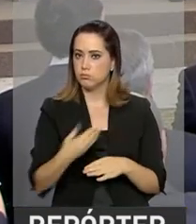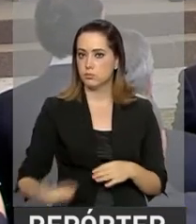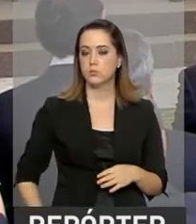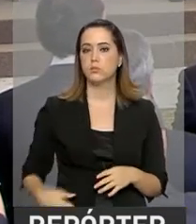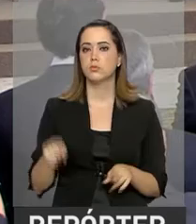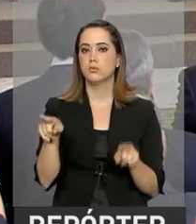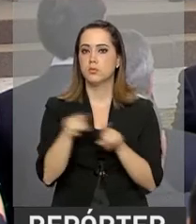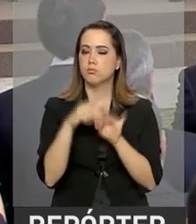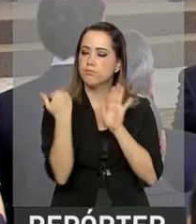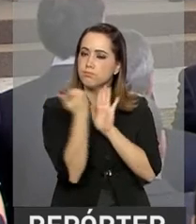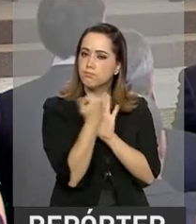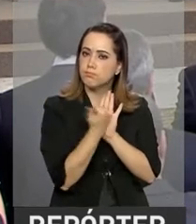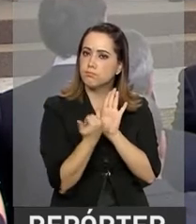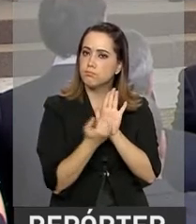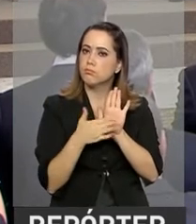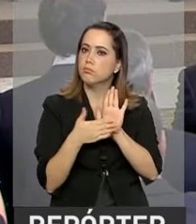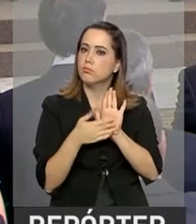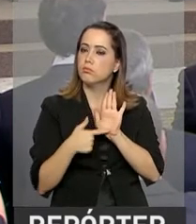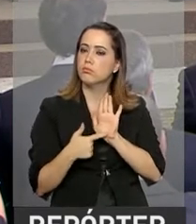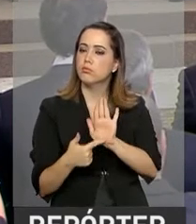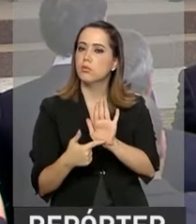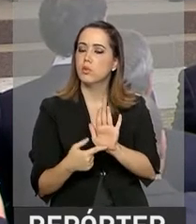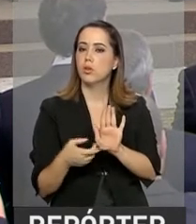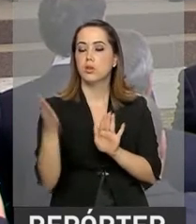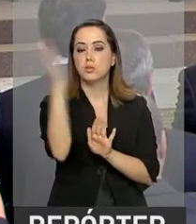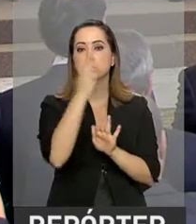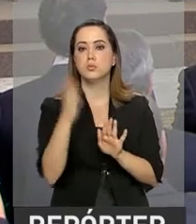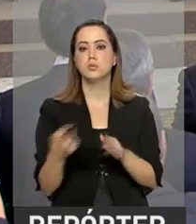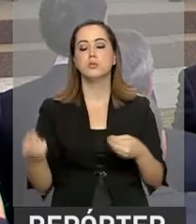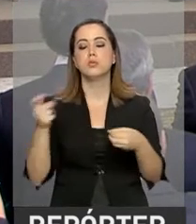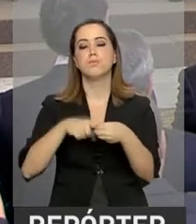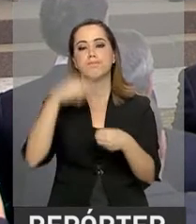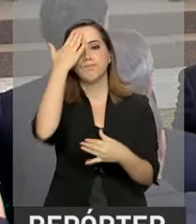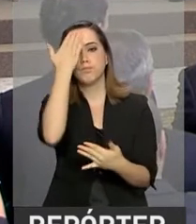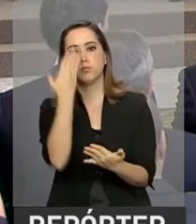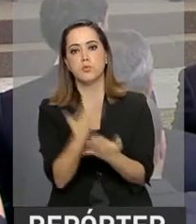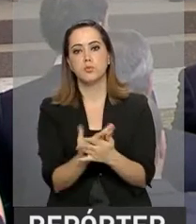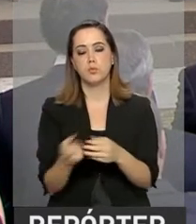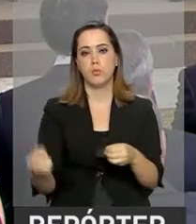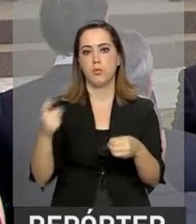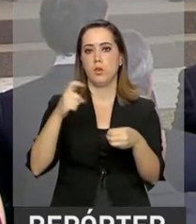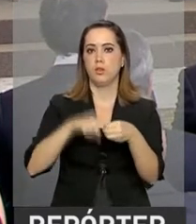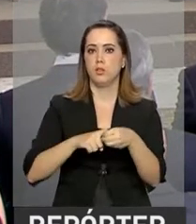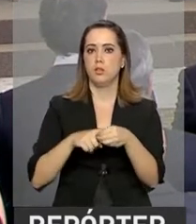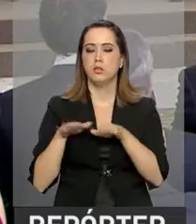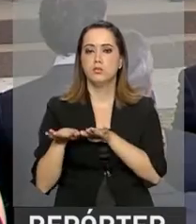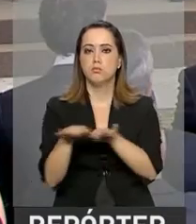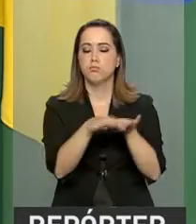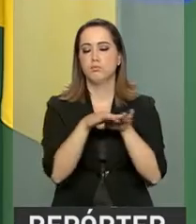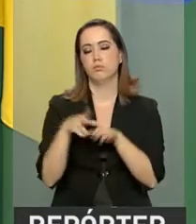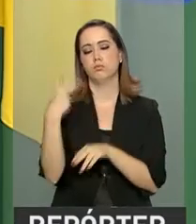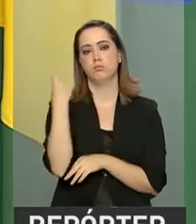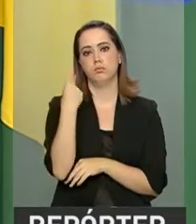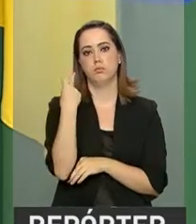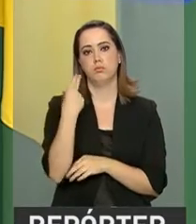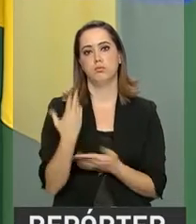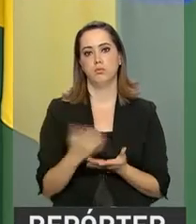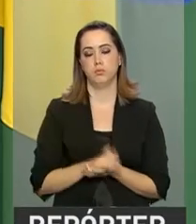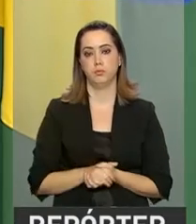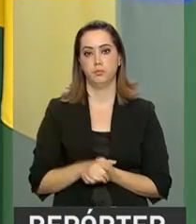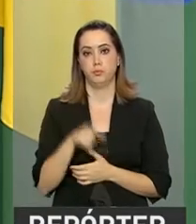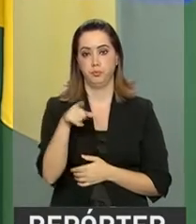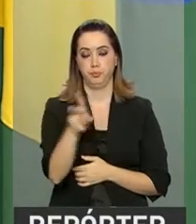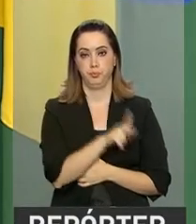as medidas propostas para o brasil recuperar a credibilidade e restabelecer um ambiente de normalidade o presidente em exercício